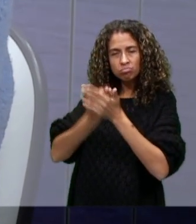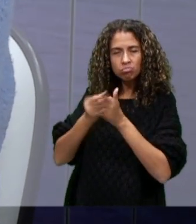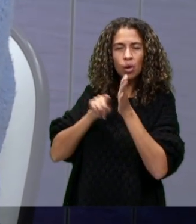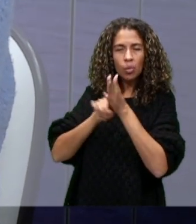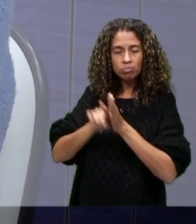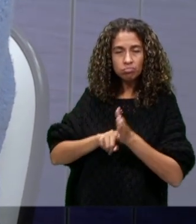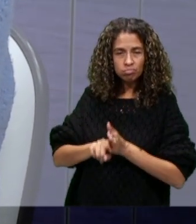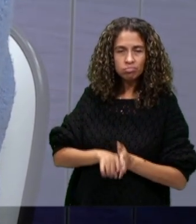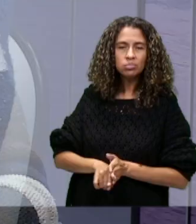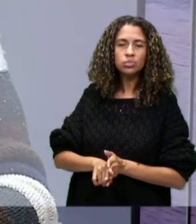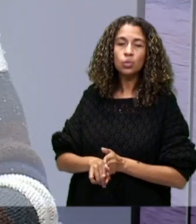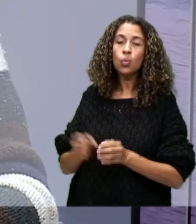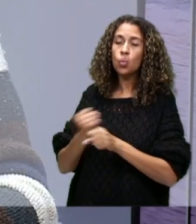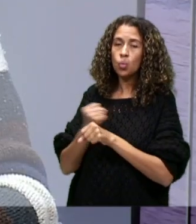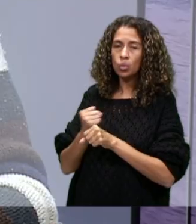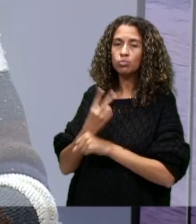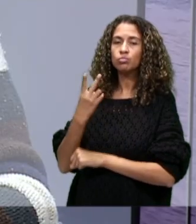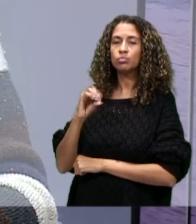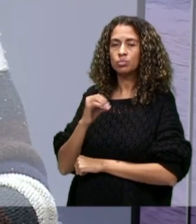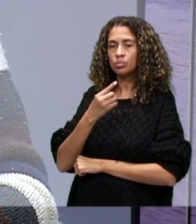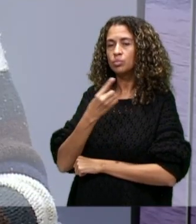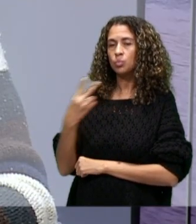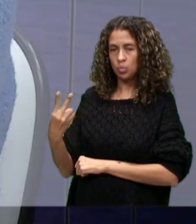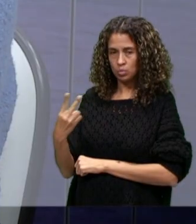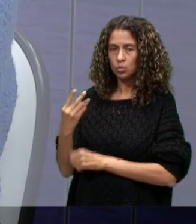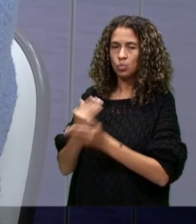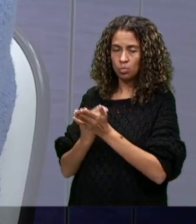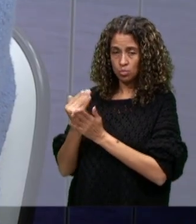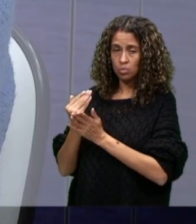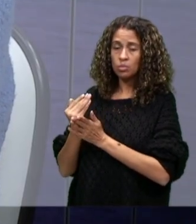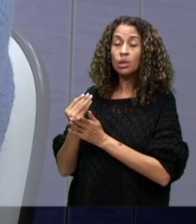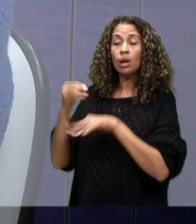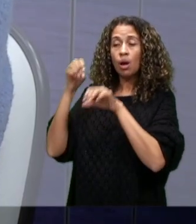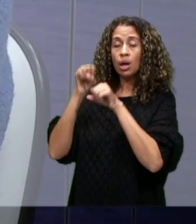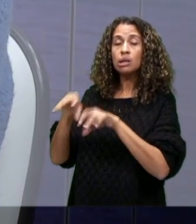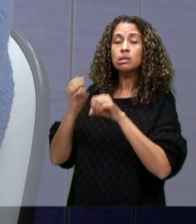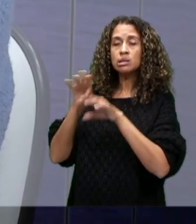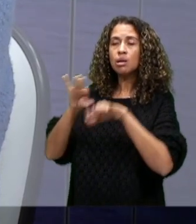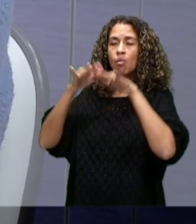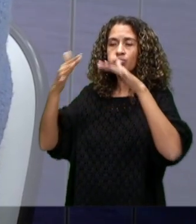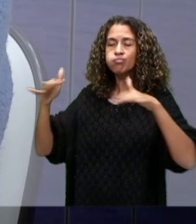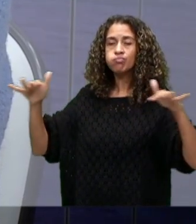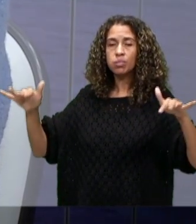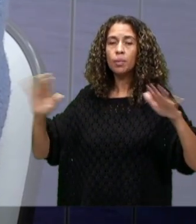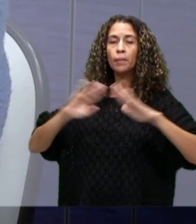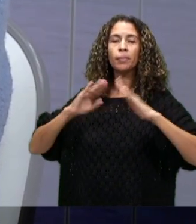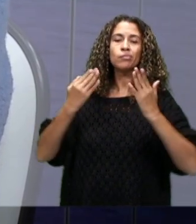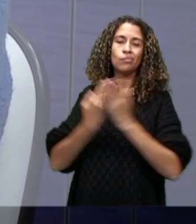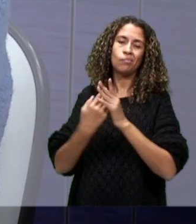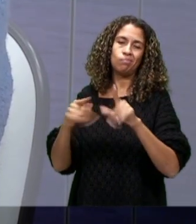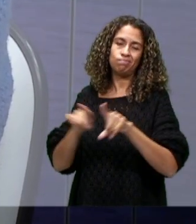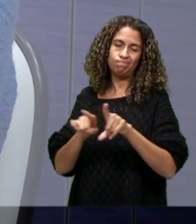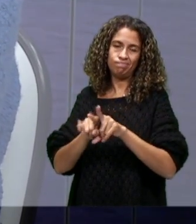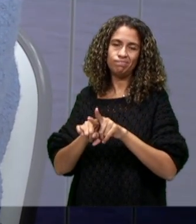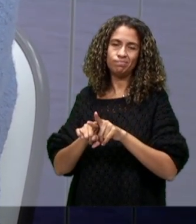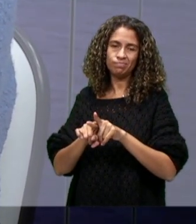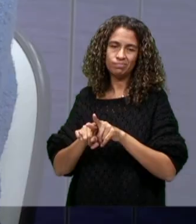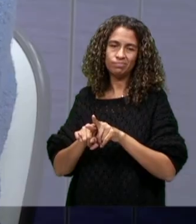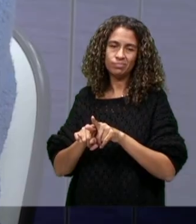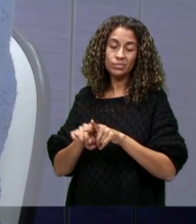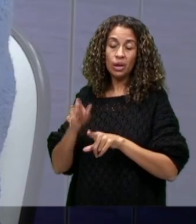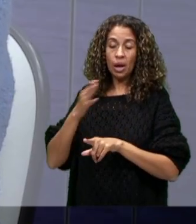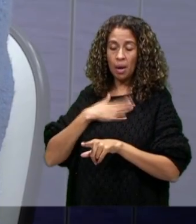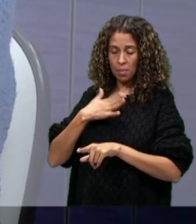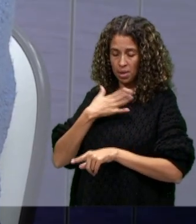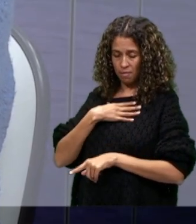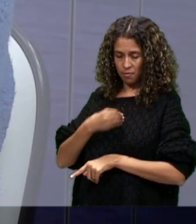com o Mar, desde 2012. Ele leva um pouco da biodiversidade do oceano para as escolas. E quando minha filha